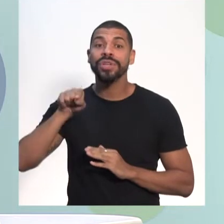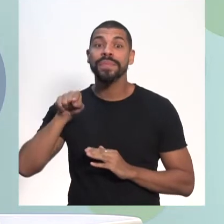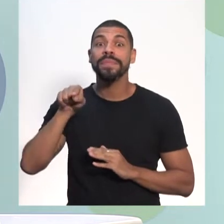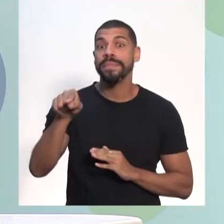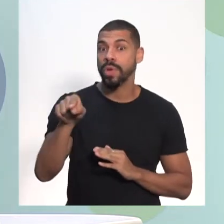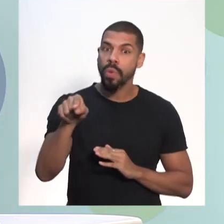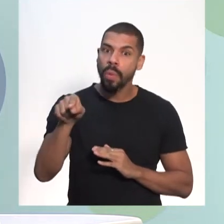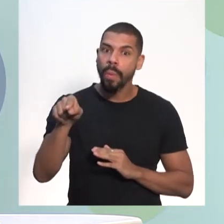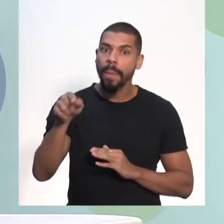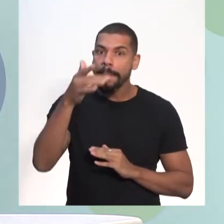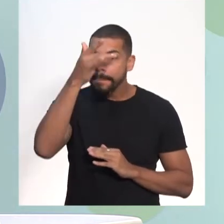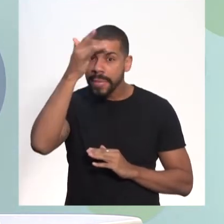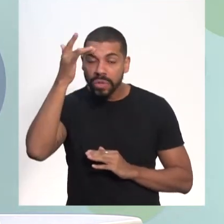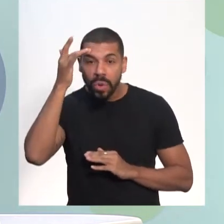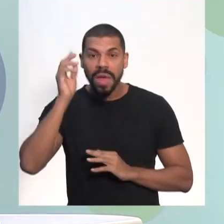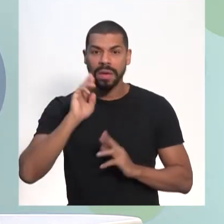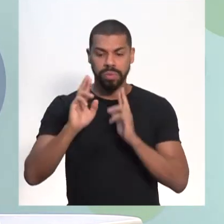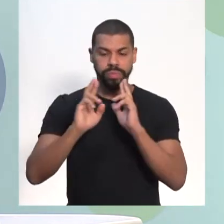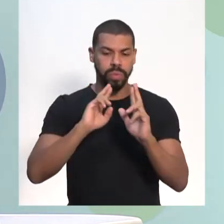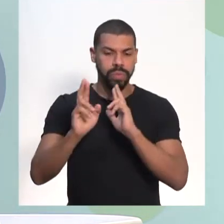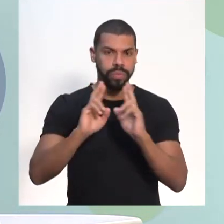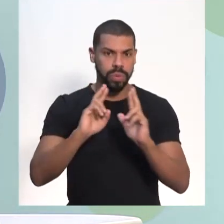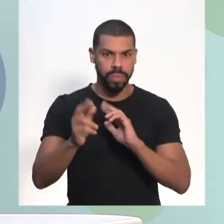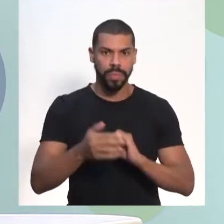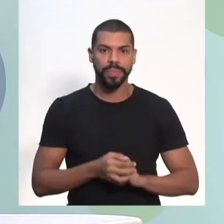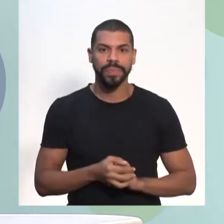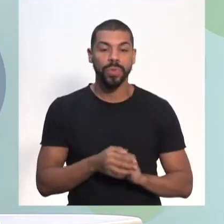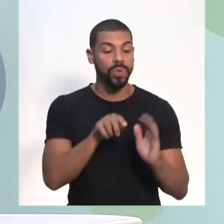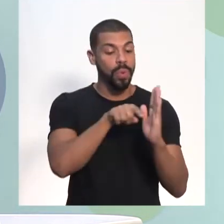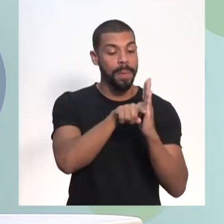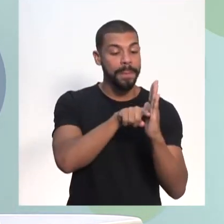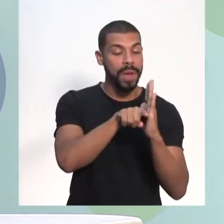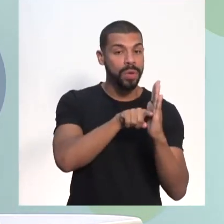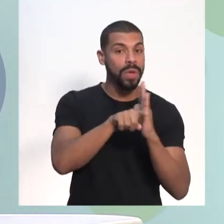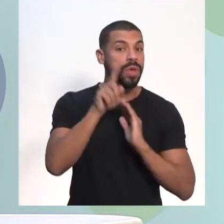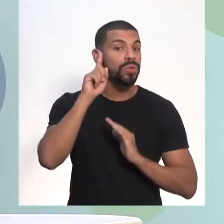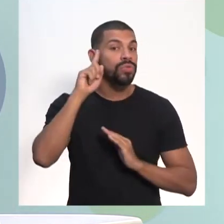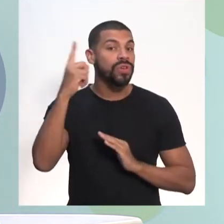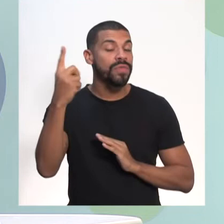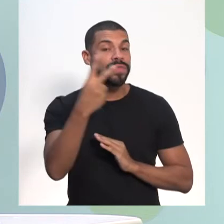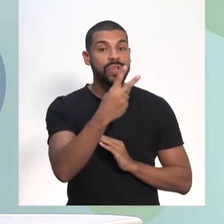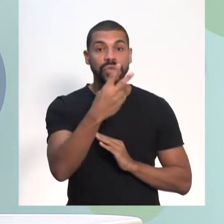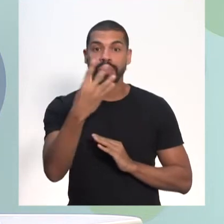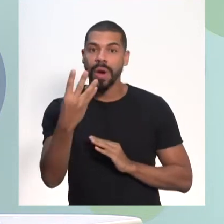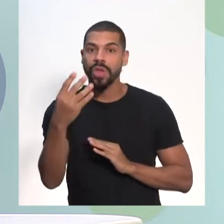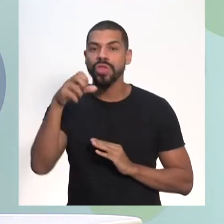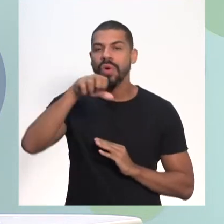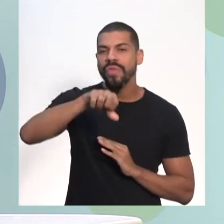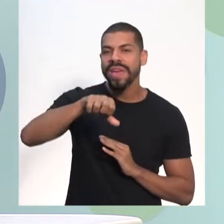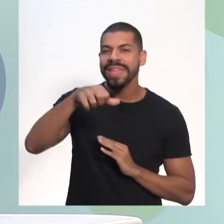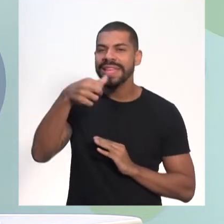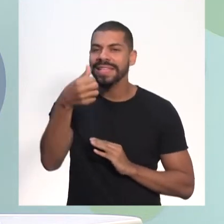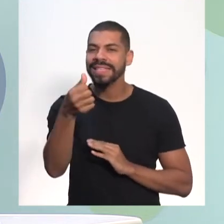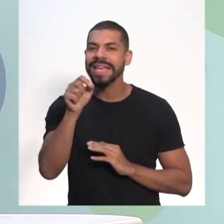117.822 participantes que concluíram. Do questionário do dia 24, nós já tivemos